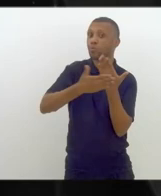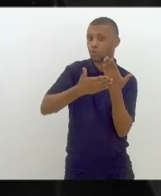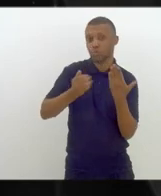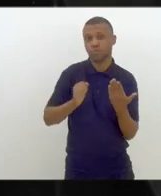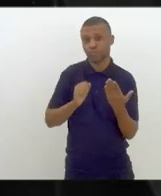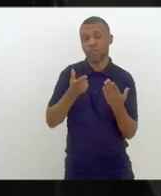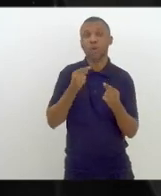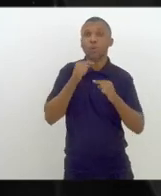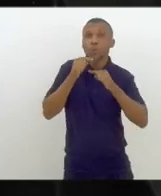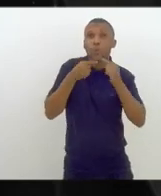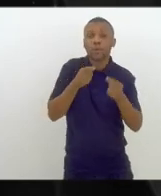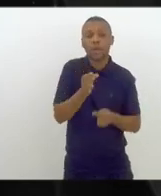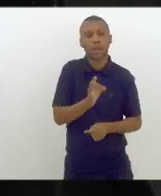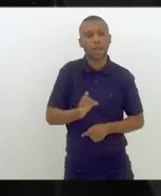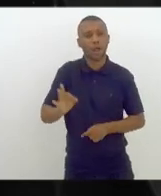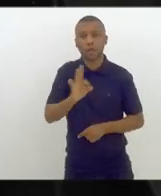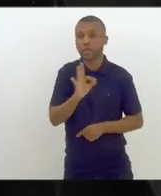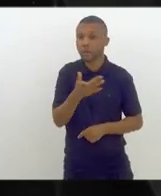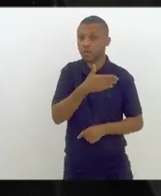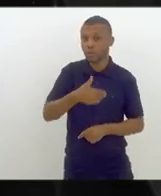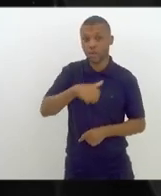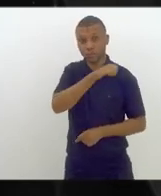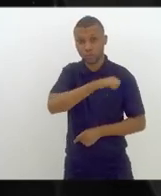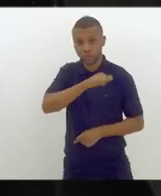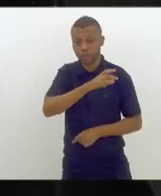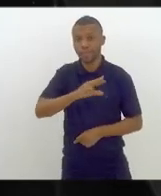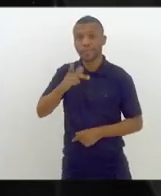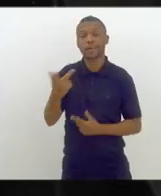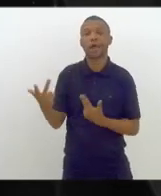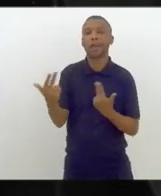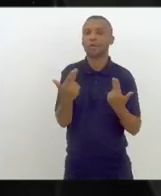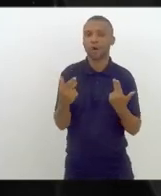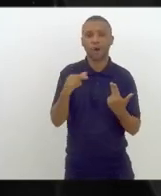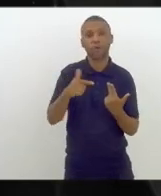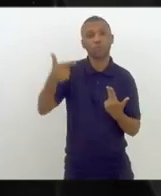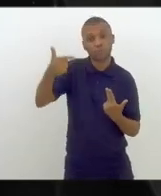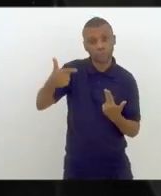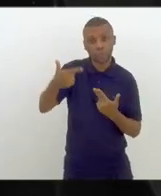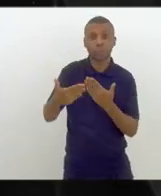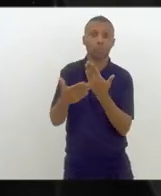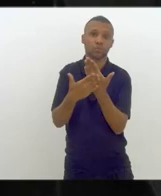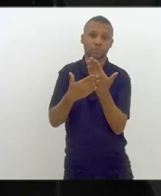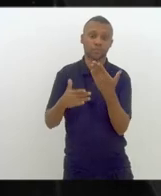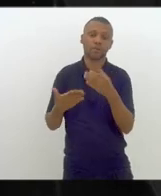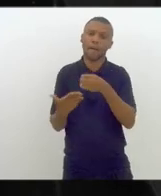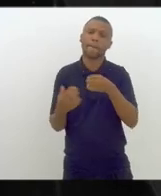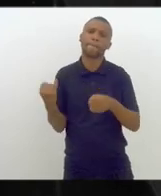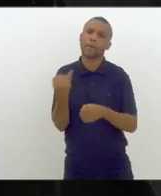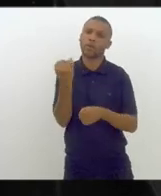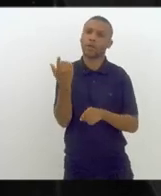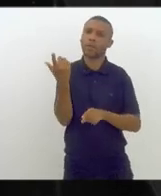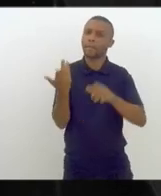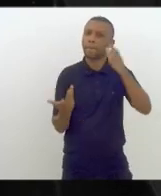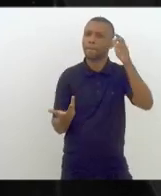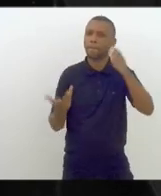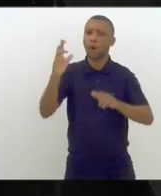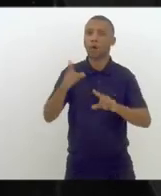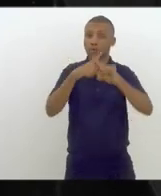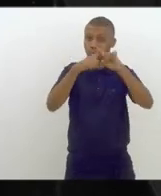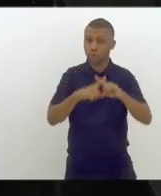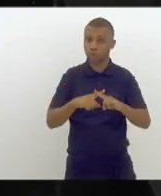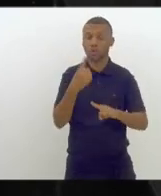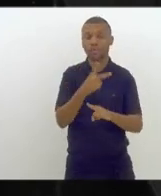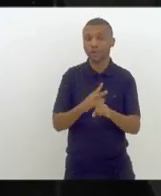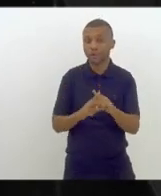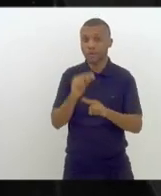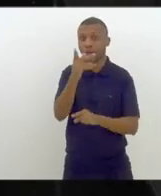dúvida nenhuma que o estado do Rio de Janeiro vai ser assim peça fundamental nessa virada do jogo, onde nós vamos